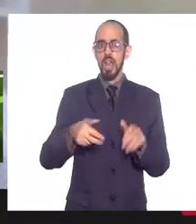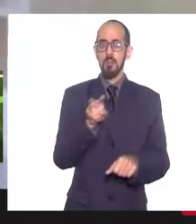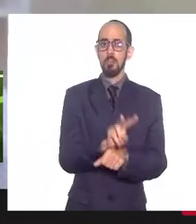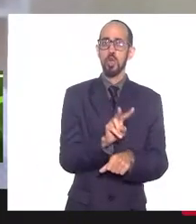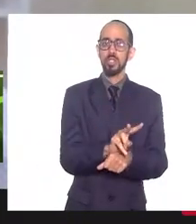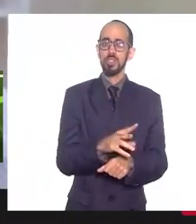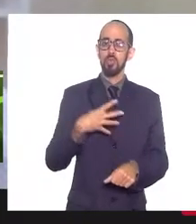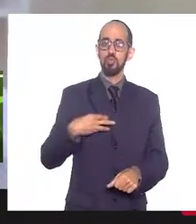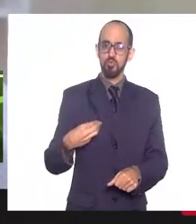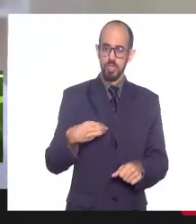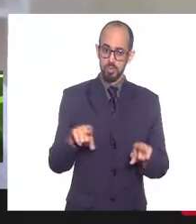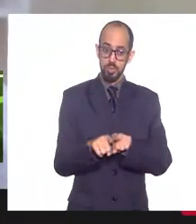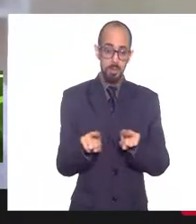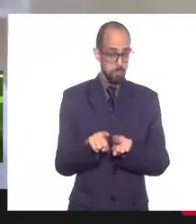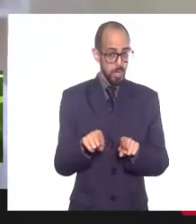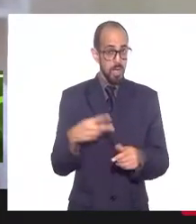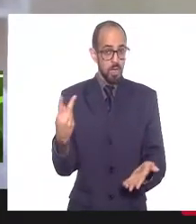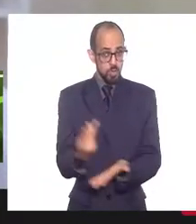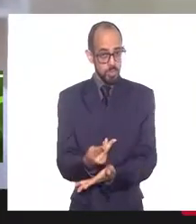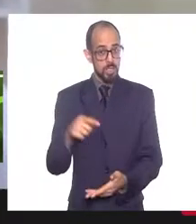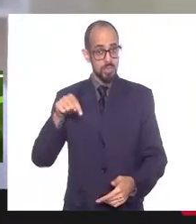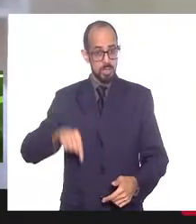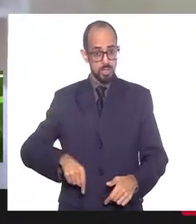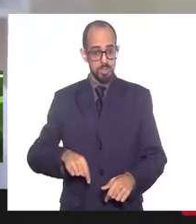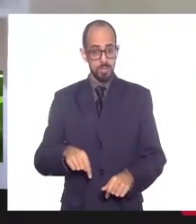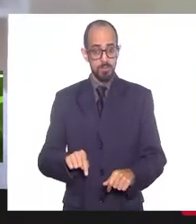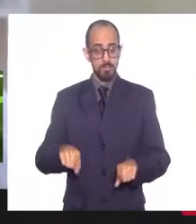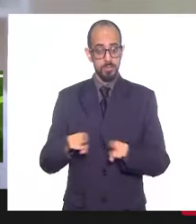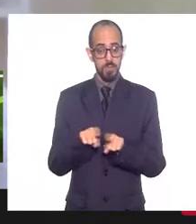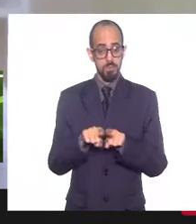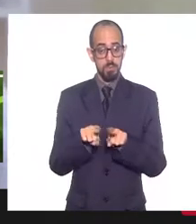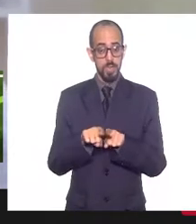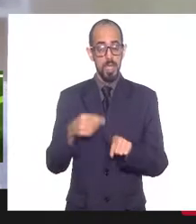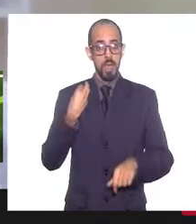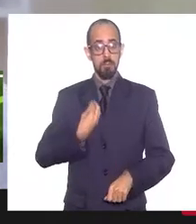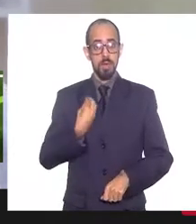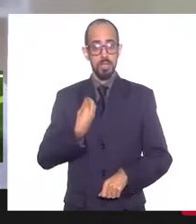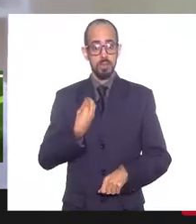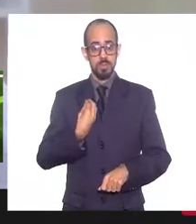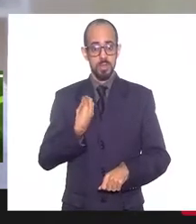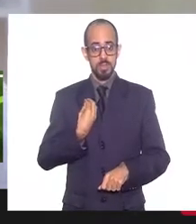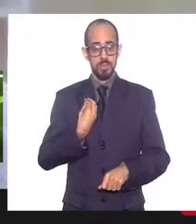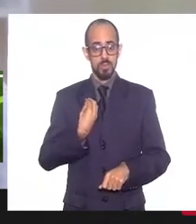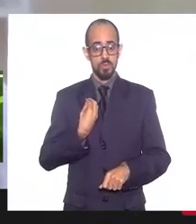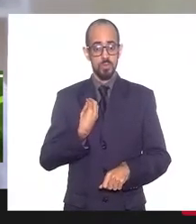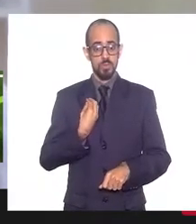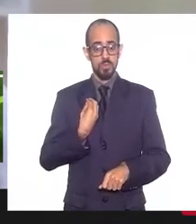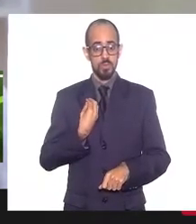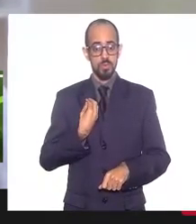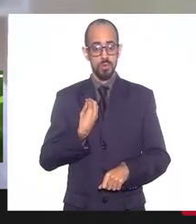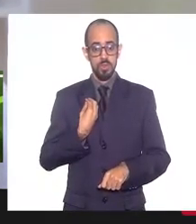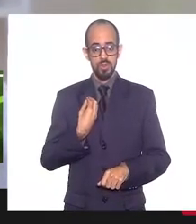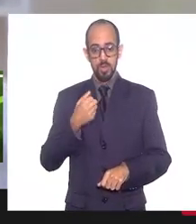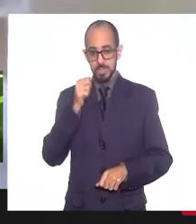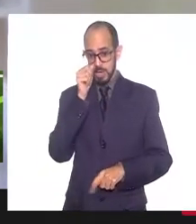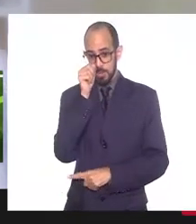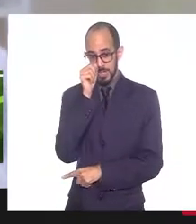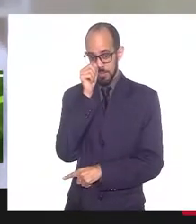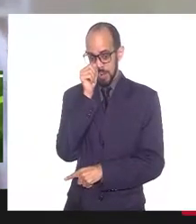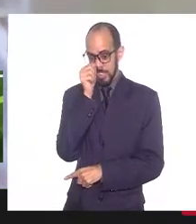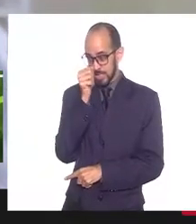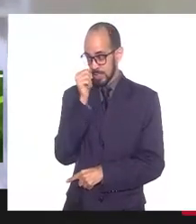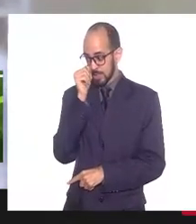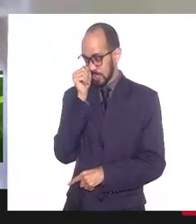nossa região. E, aliás, a participação, a alegação de participação em casa,